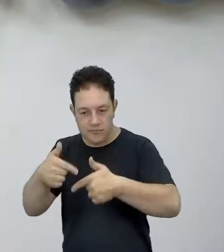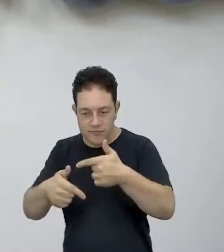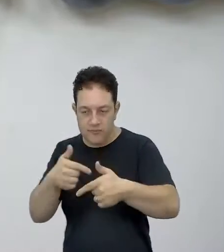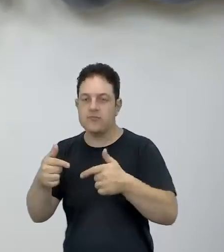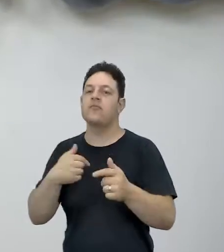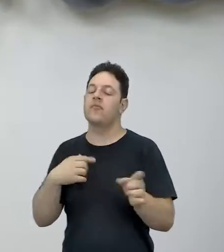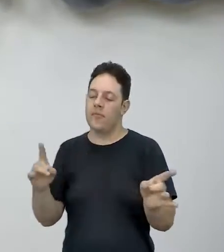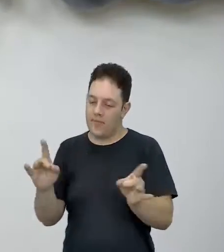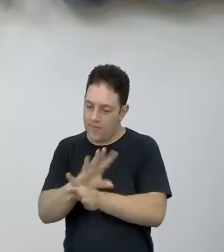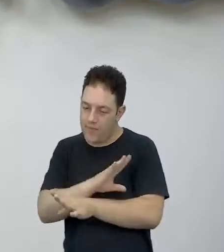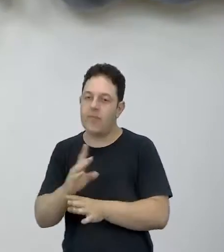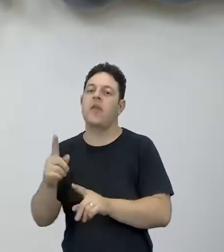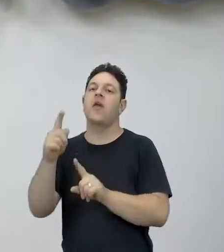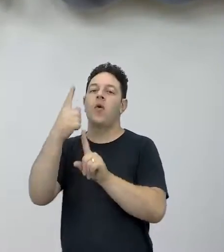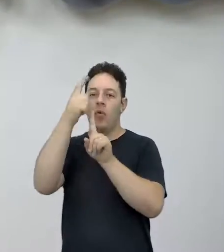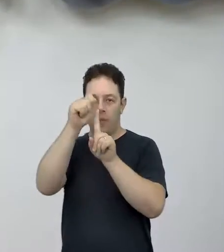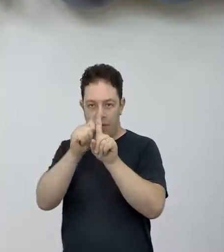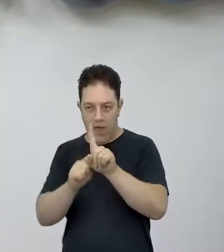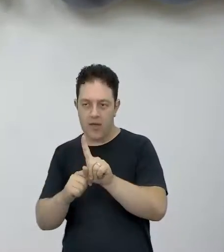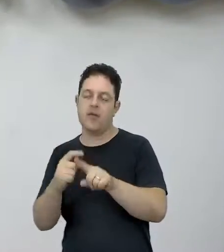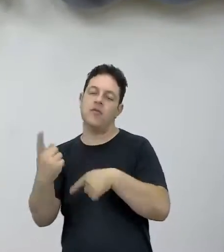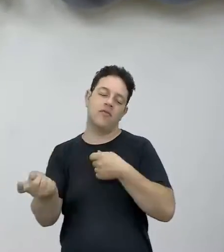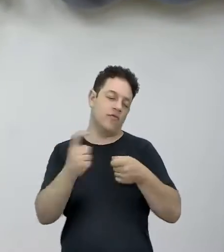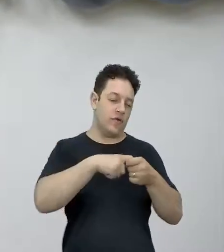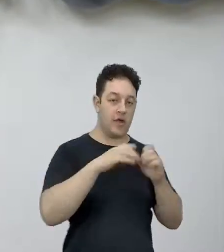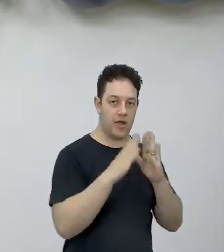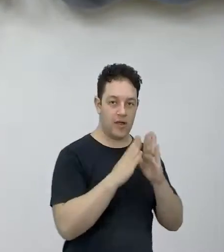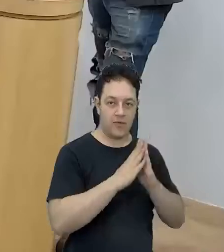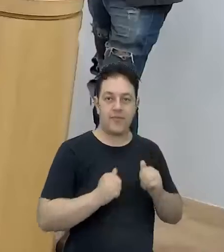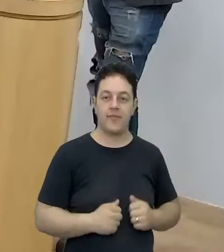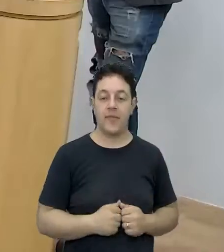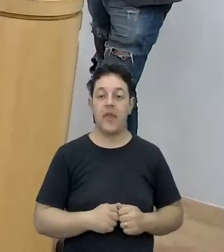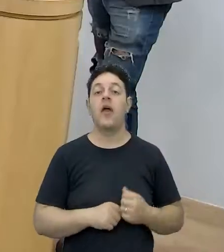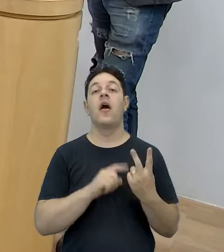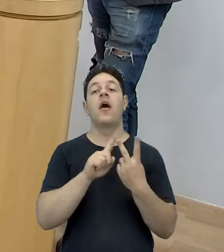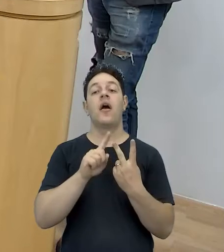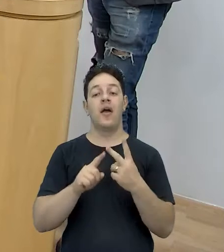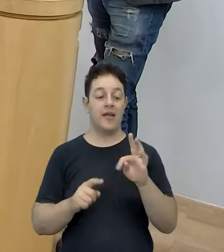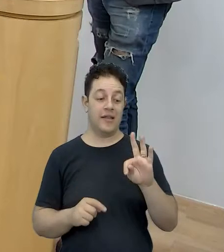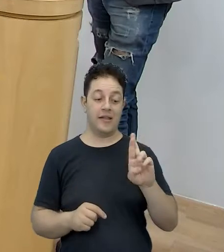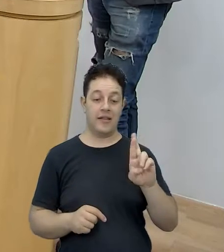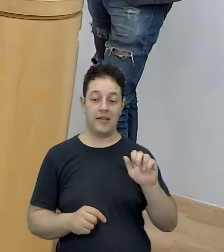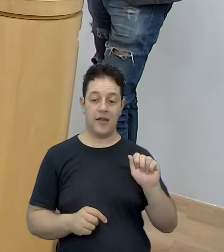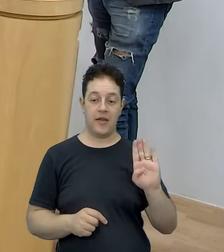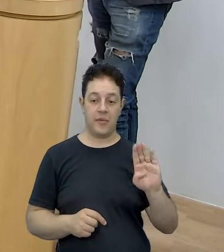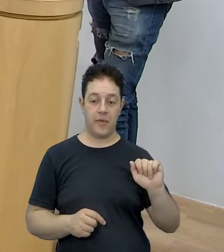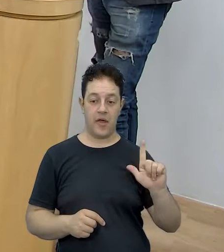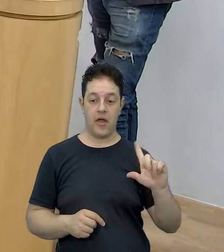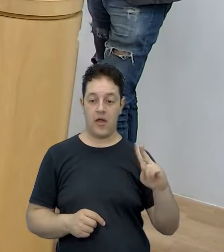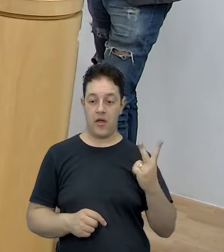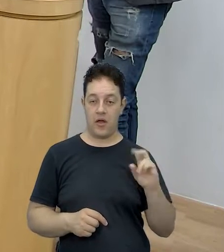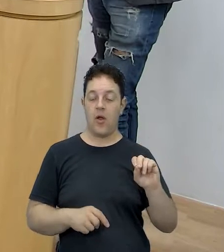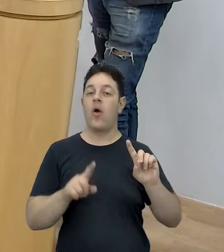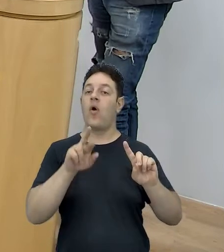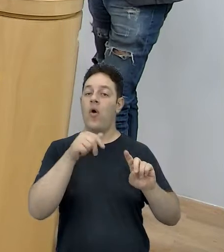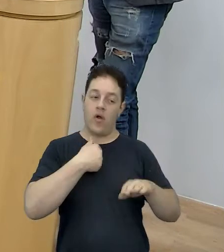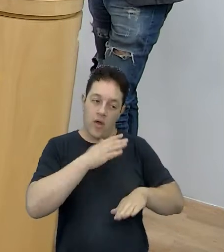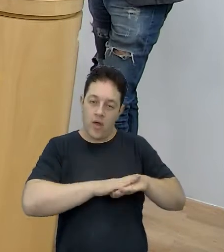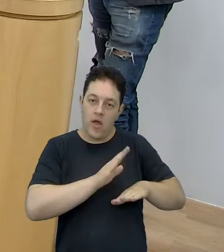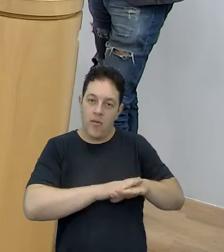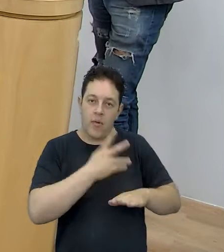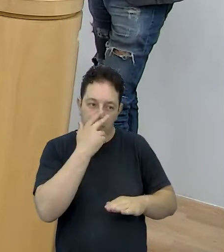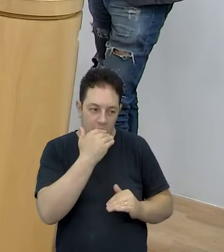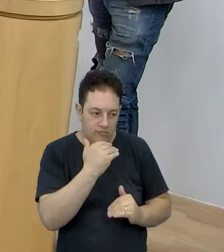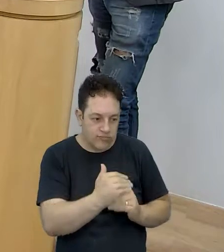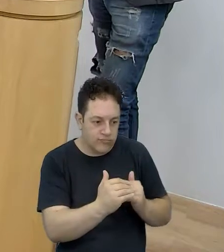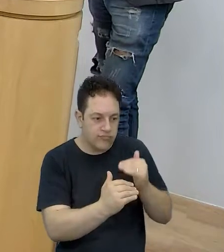vai para casa. Né? O trabalho não, você constrói, né, alguma coisa e gasta uma